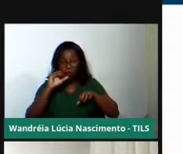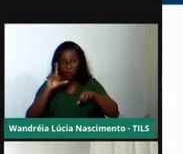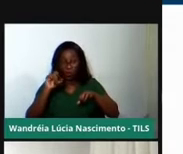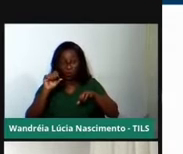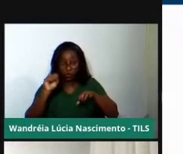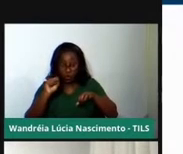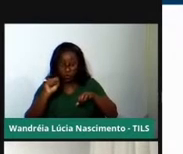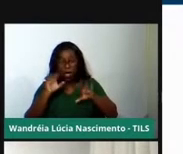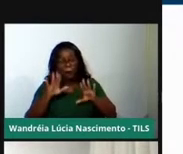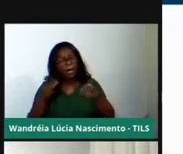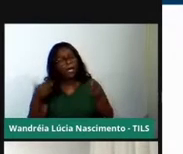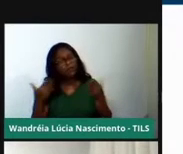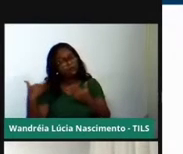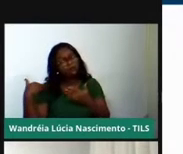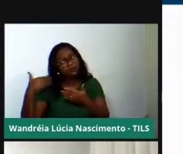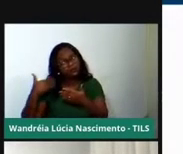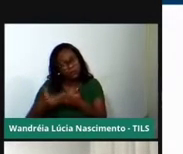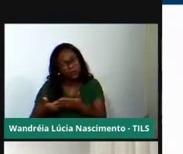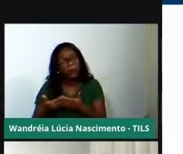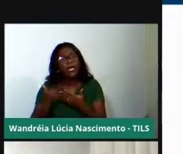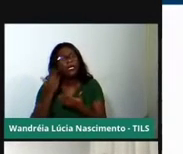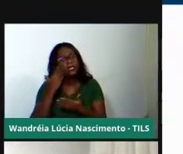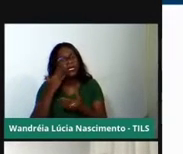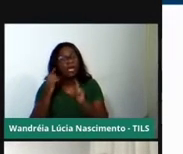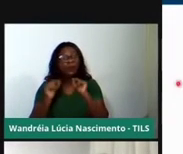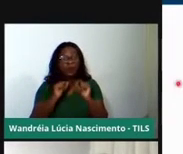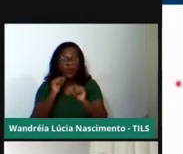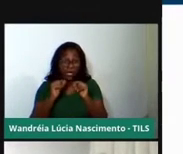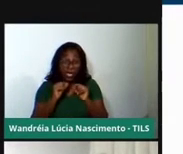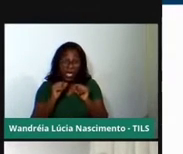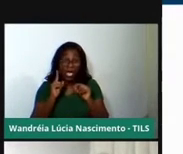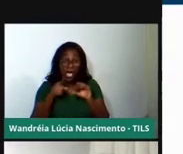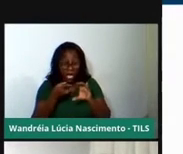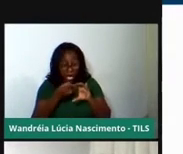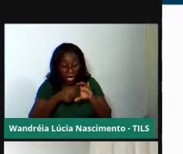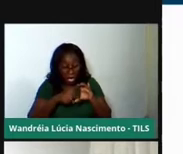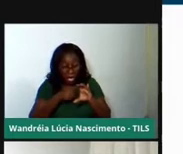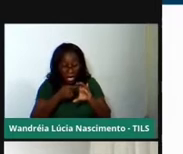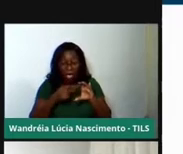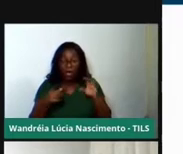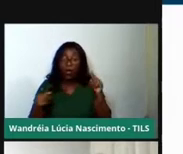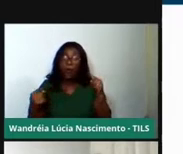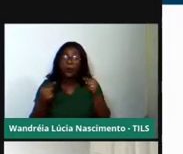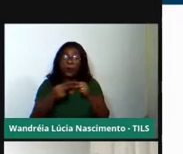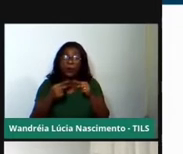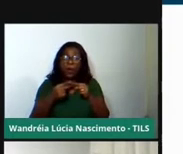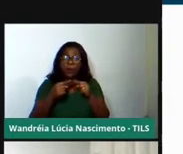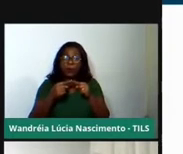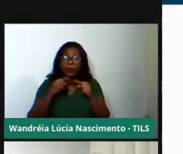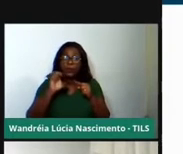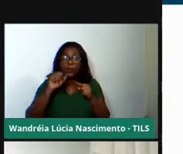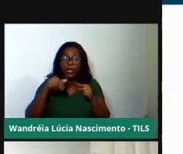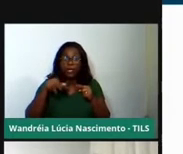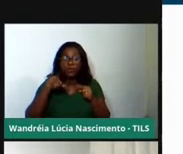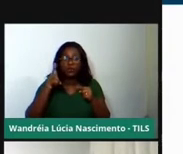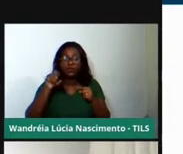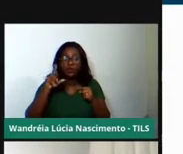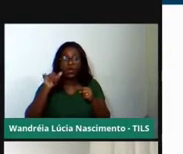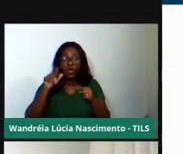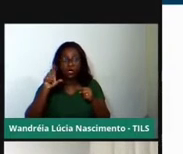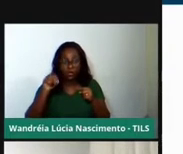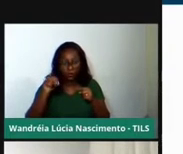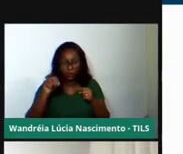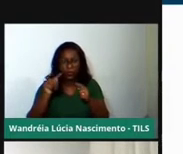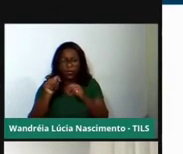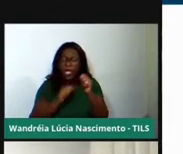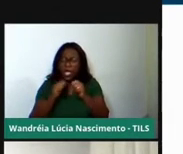na verdade, de um bom tempo para cá, já se sabe que, na verdade, o endotélio é um órgão endócrino do tipo não clássico, e que regula vários